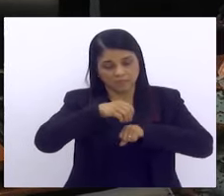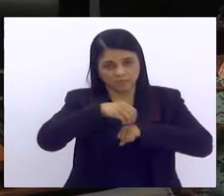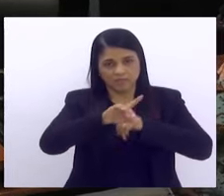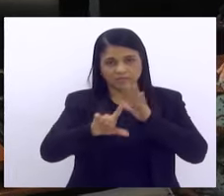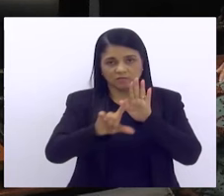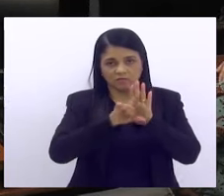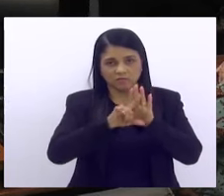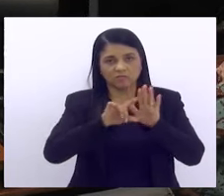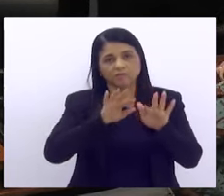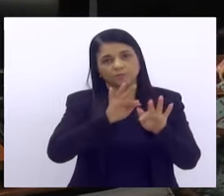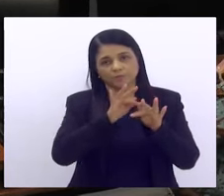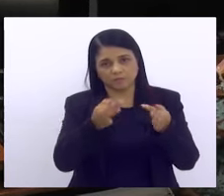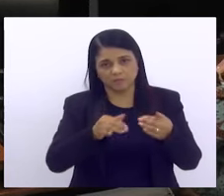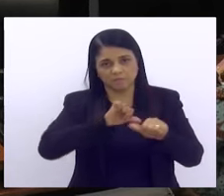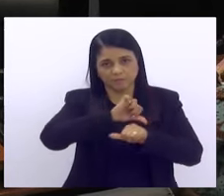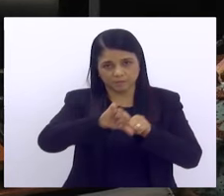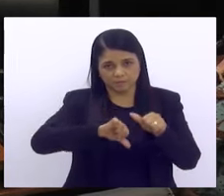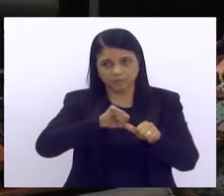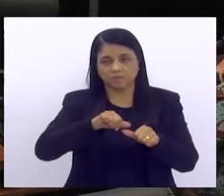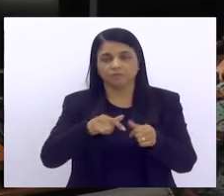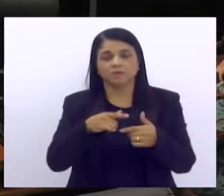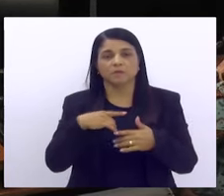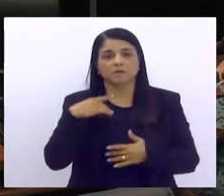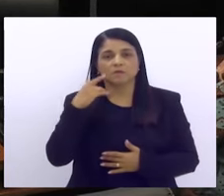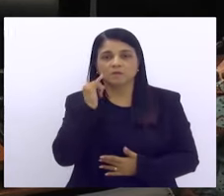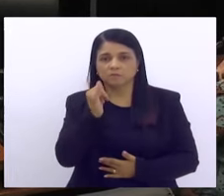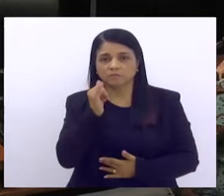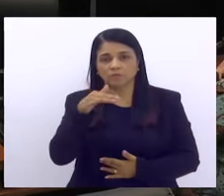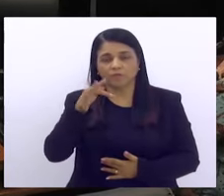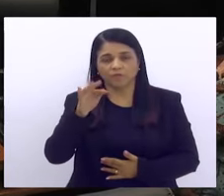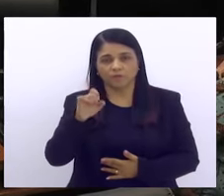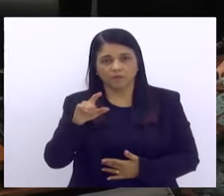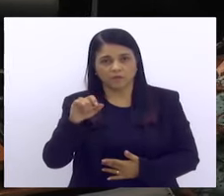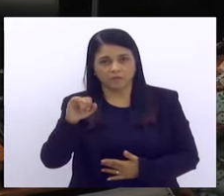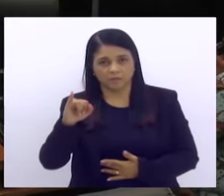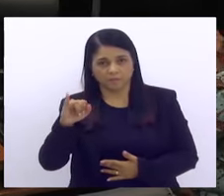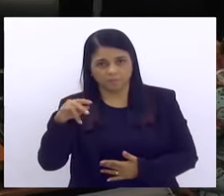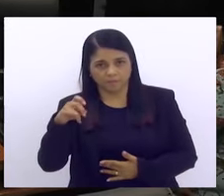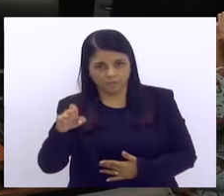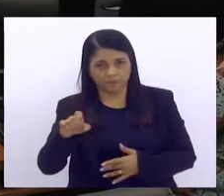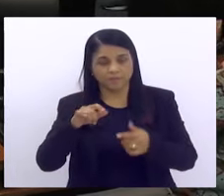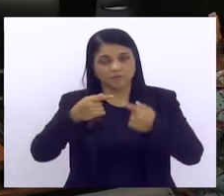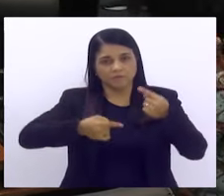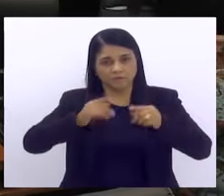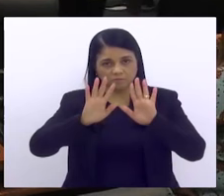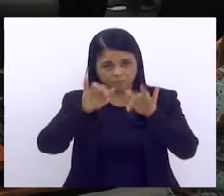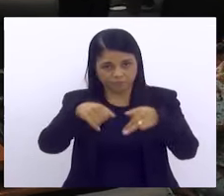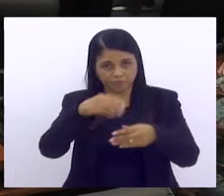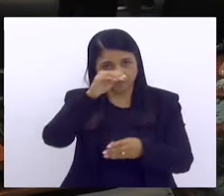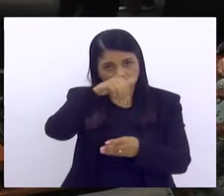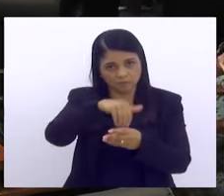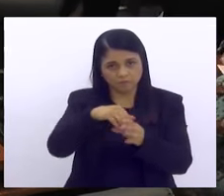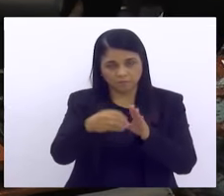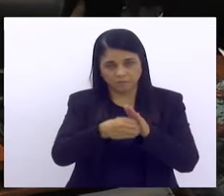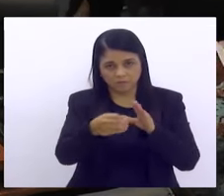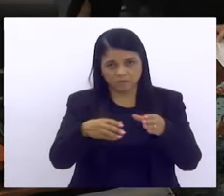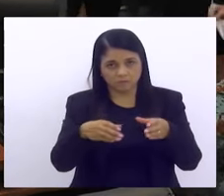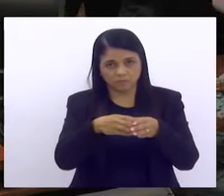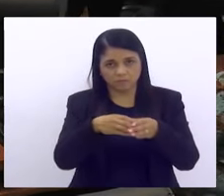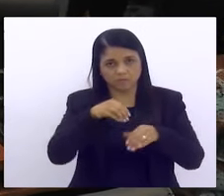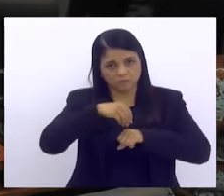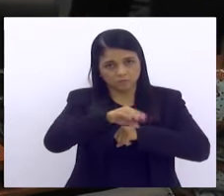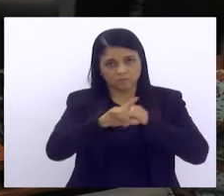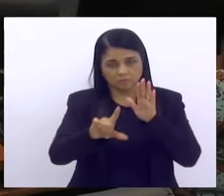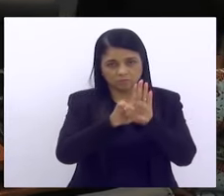deputado Felipe Soares. Em discussão, não havendo quem queira discutir, em votação o parecer da Comissão de